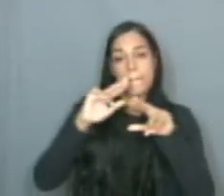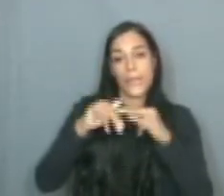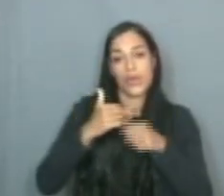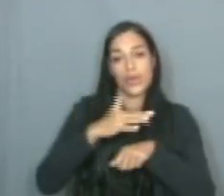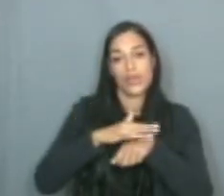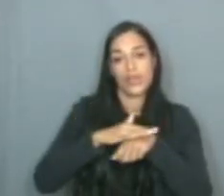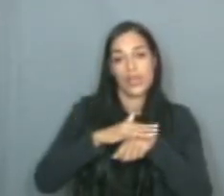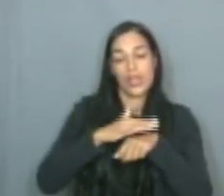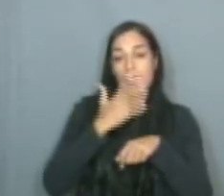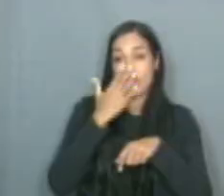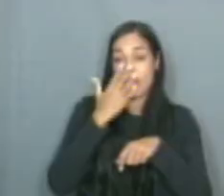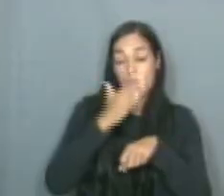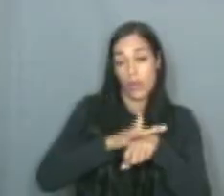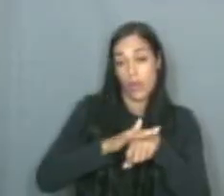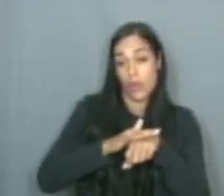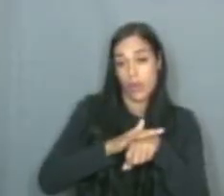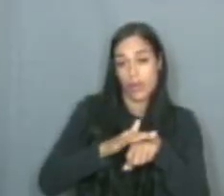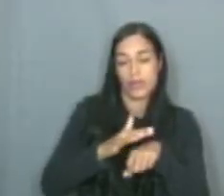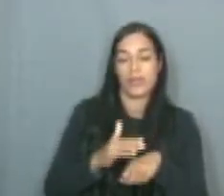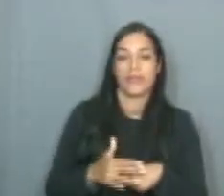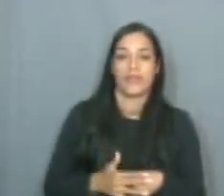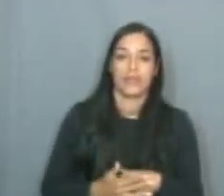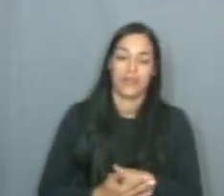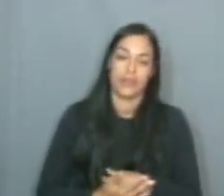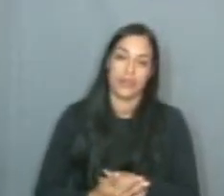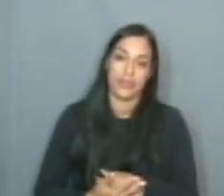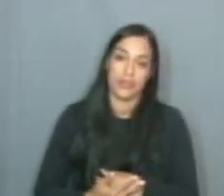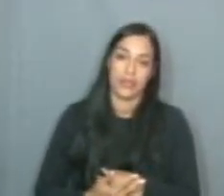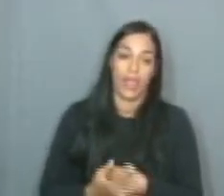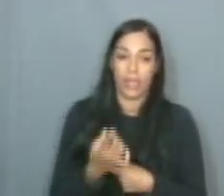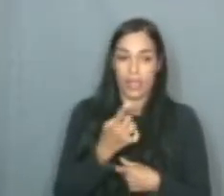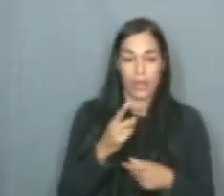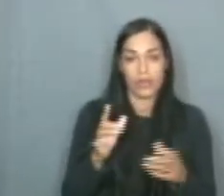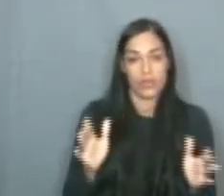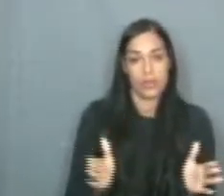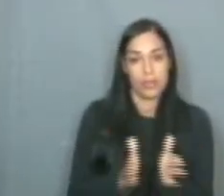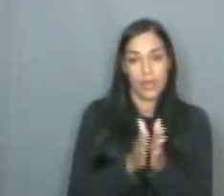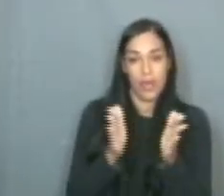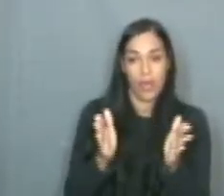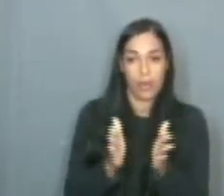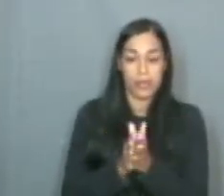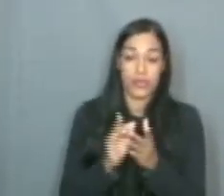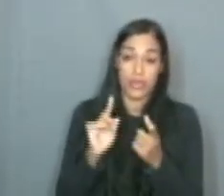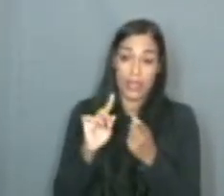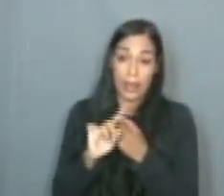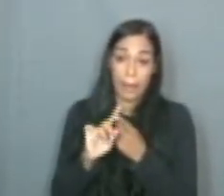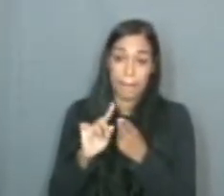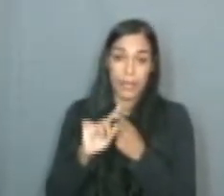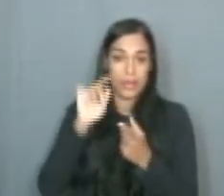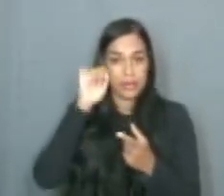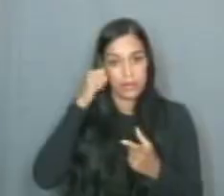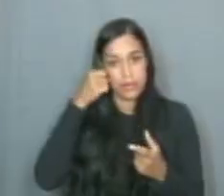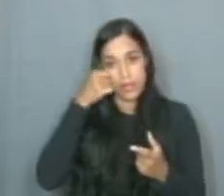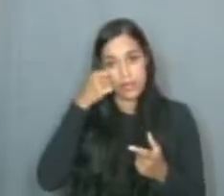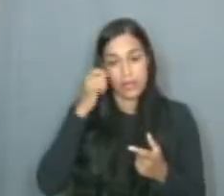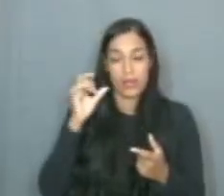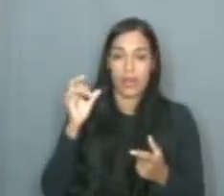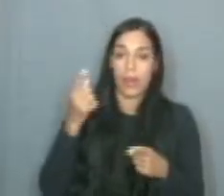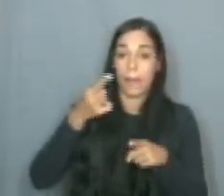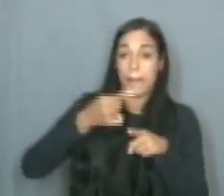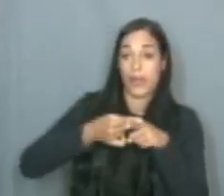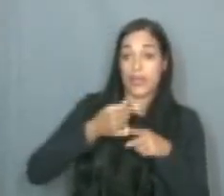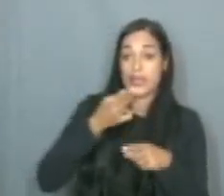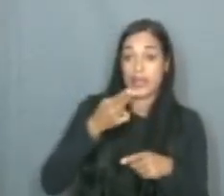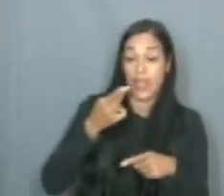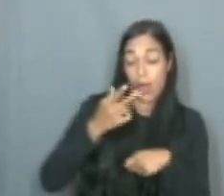pele dela. De novo, não são pobres que também são negros. É só por causa da cor